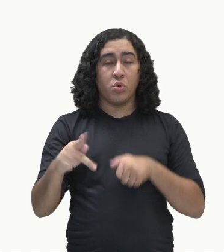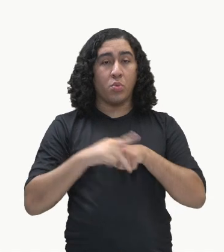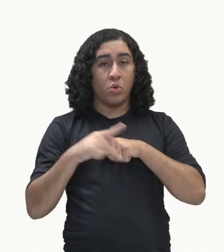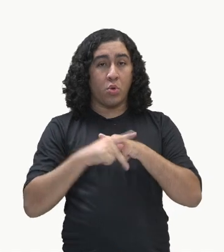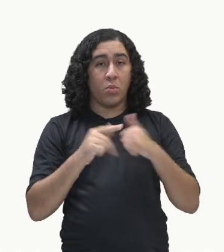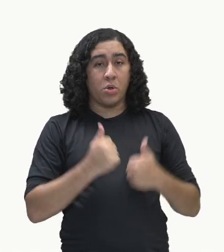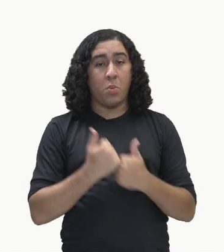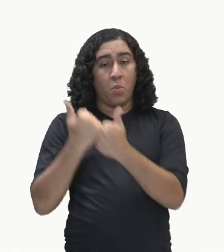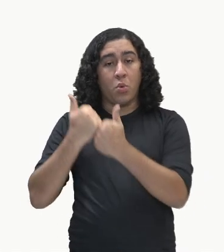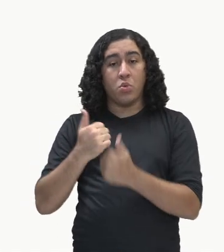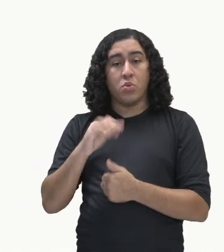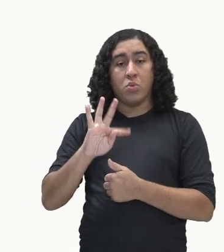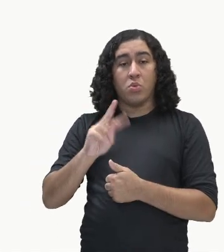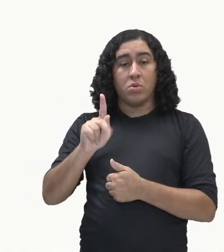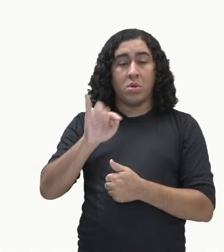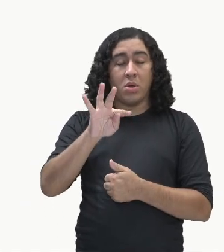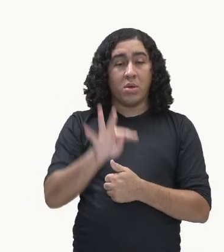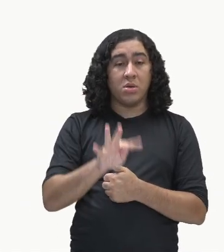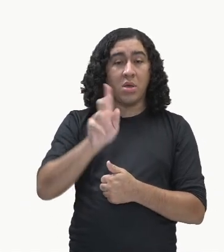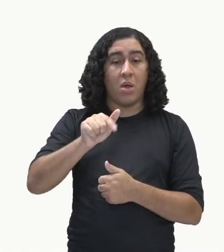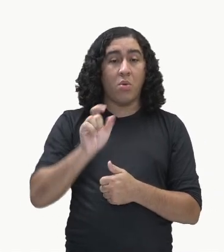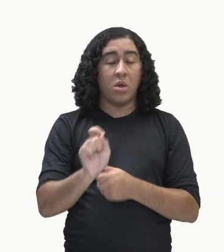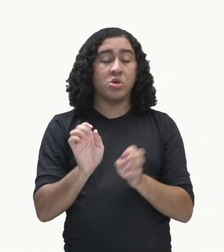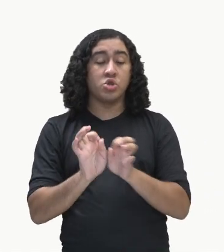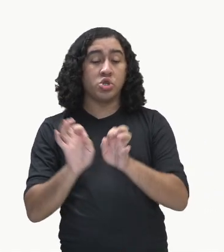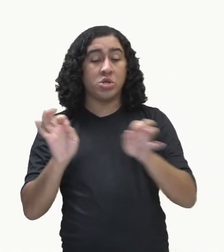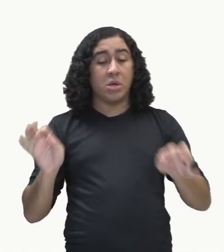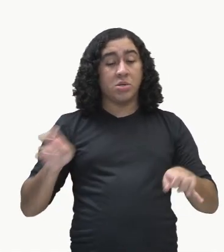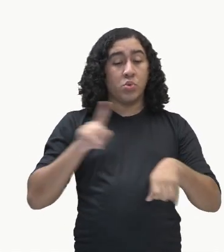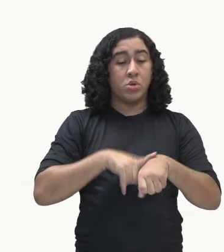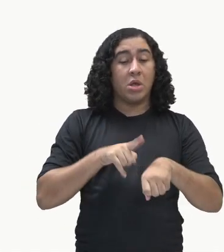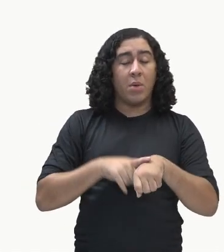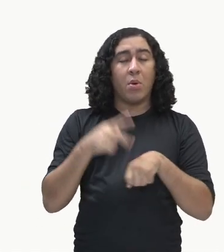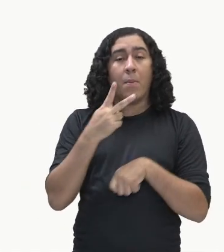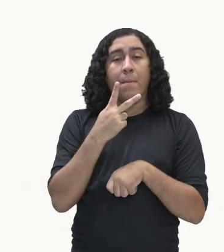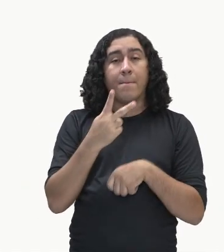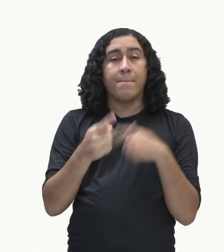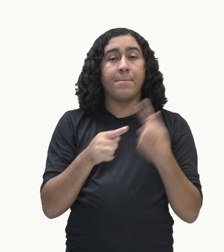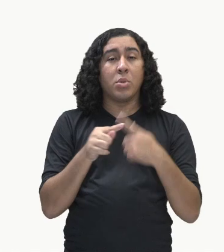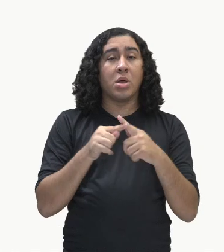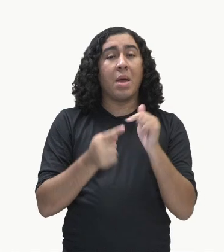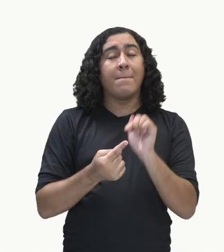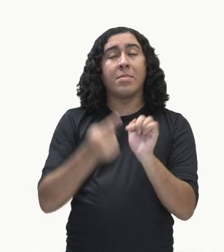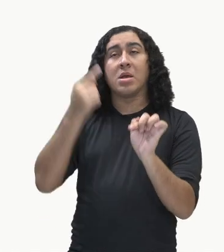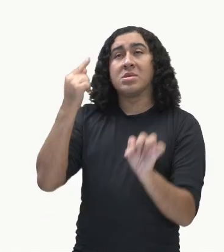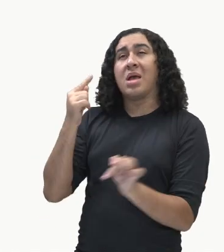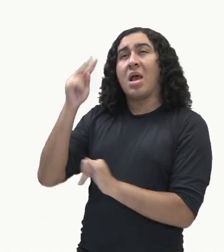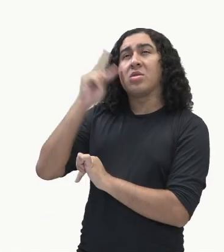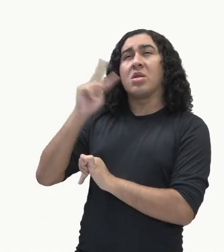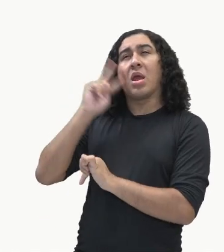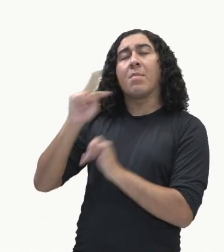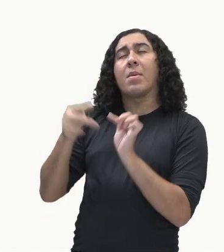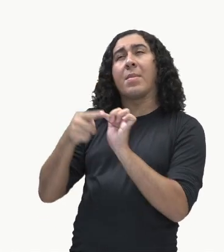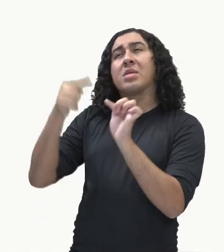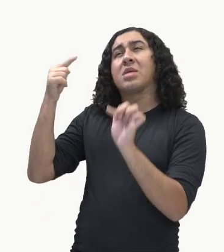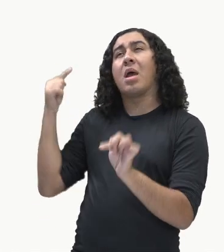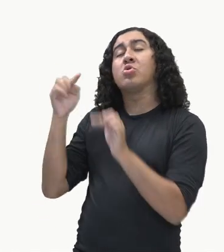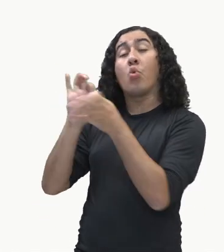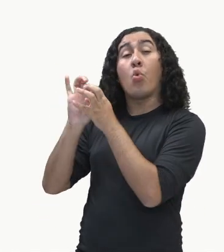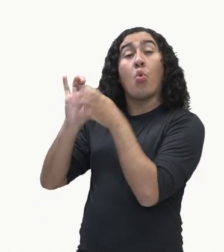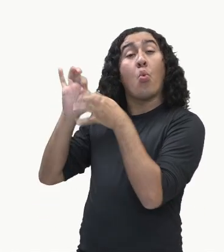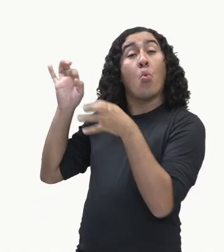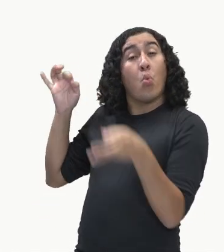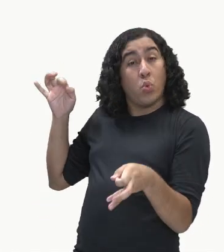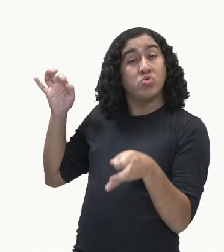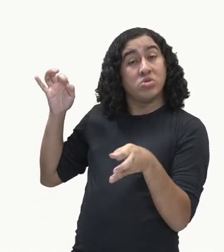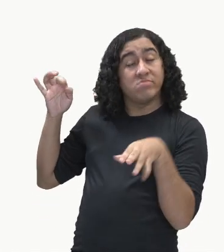that, nesse sentido de distância no tempo. Eu estou me referindo, estou falando de algo dessa manhã, né? Como foi no exemplo anterior. Estou falando